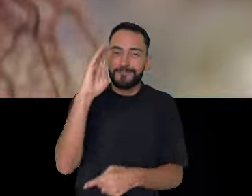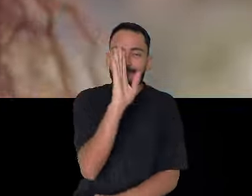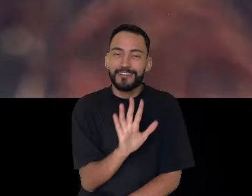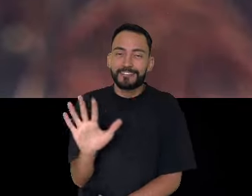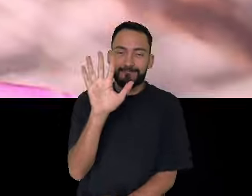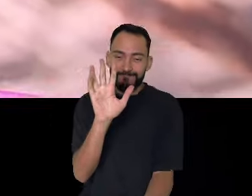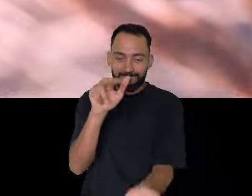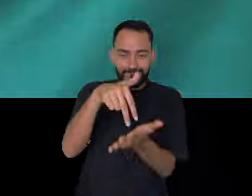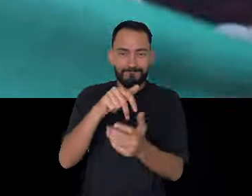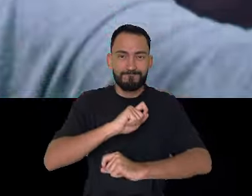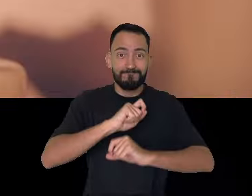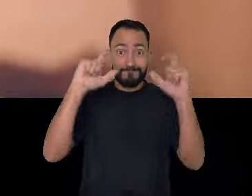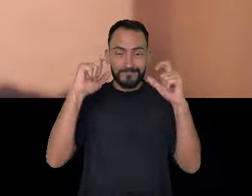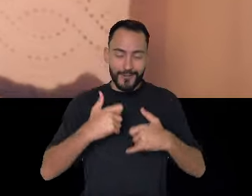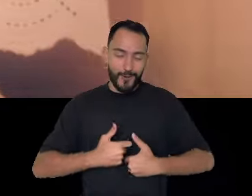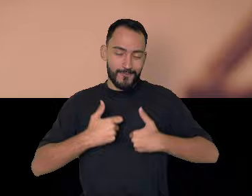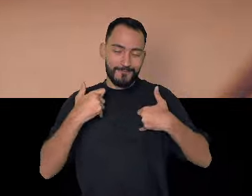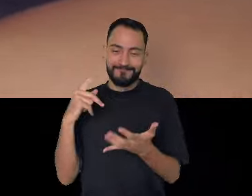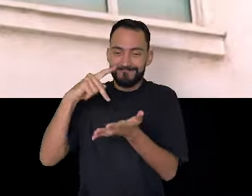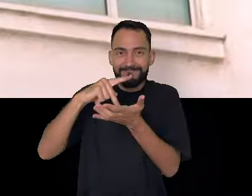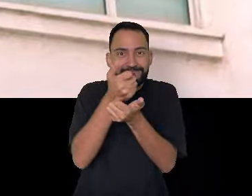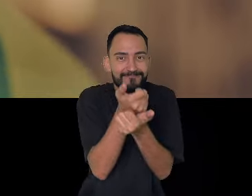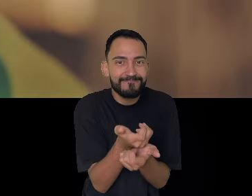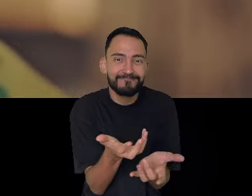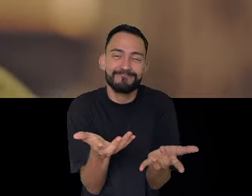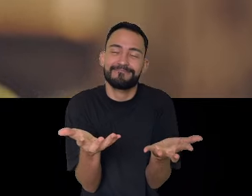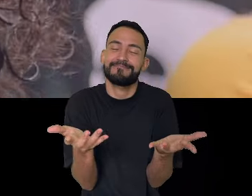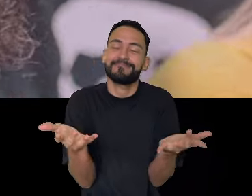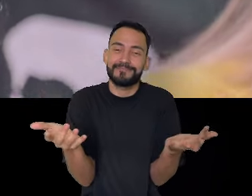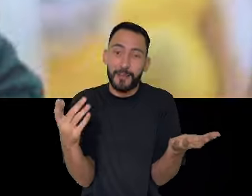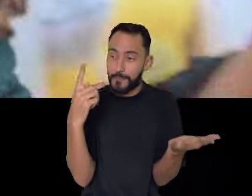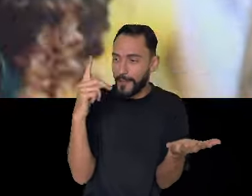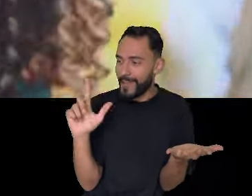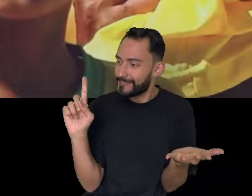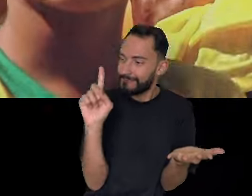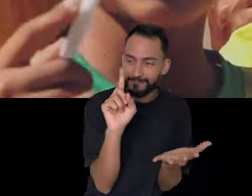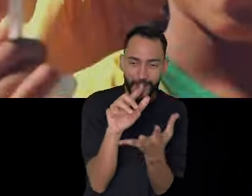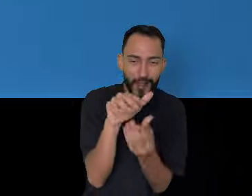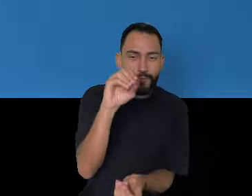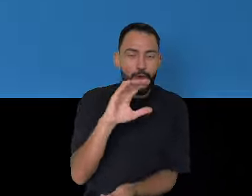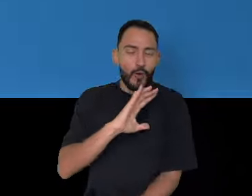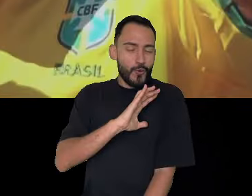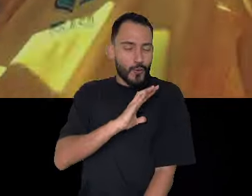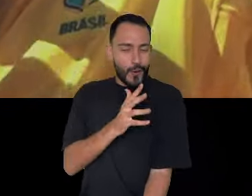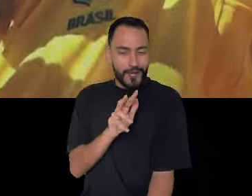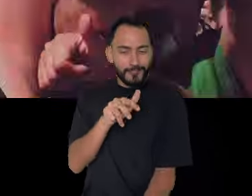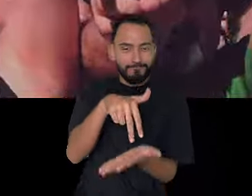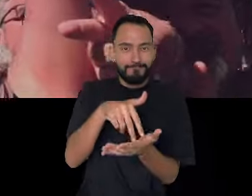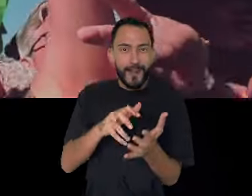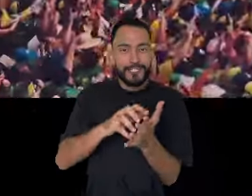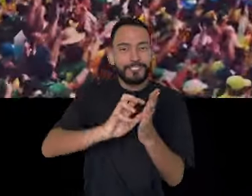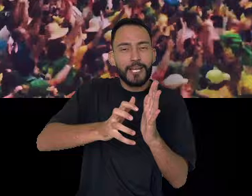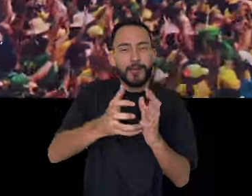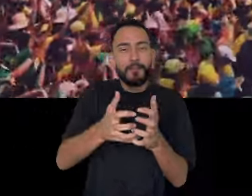A nação acordou, o orgulho hoje é verdadeiro. O PL com alma e coragem